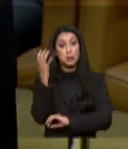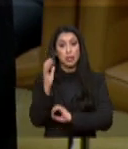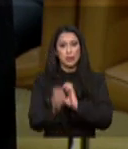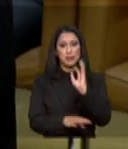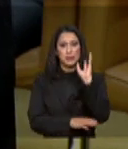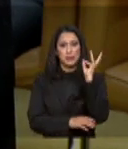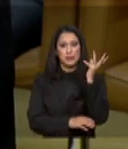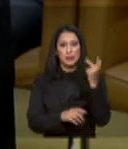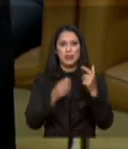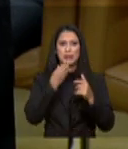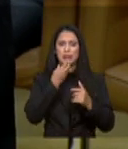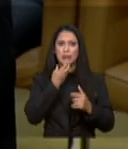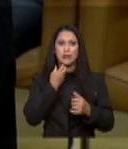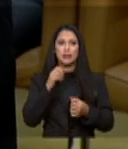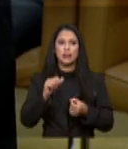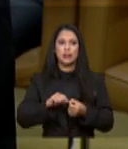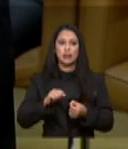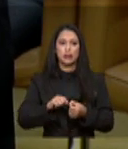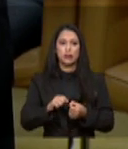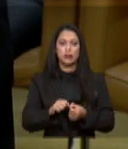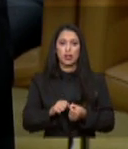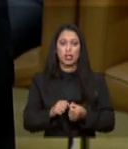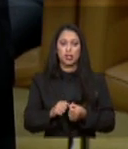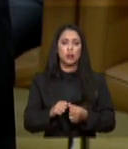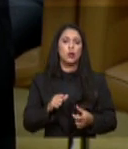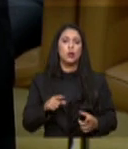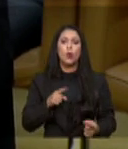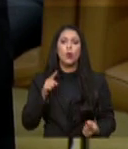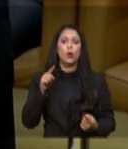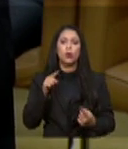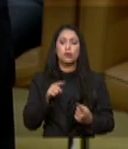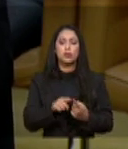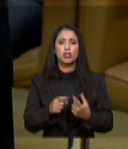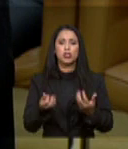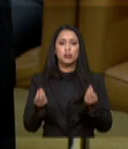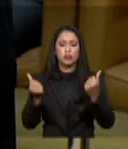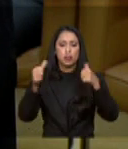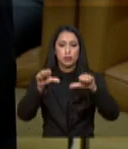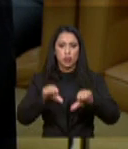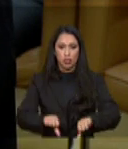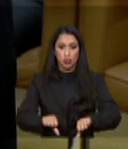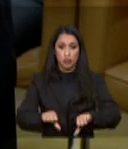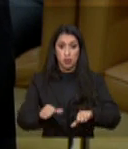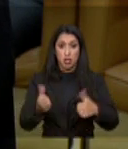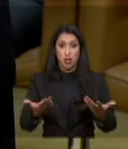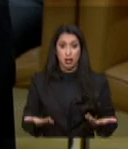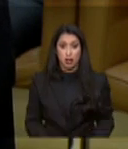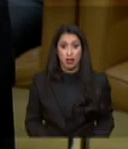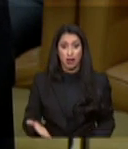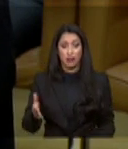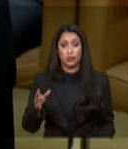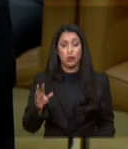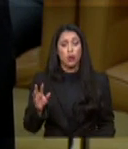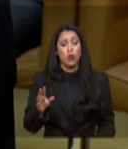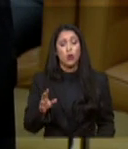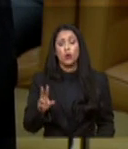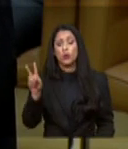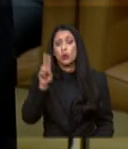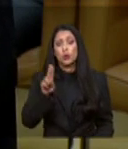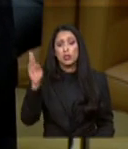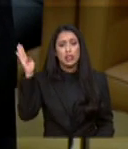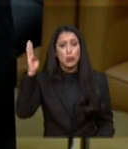feita de modo propositadamente desqualificada na má utilização dos recursos